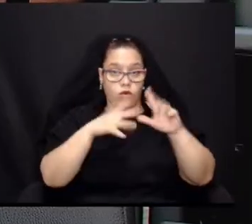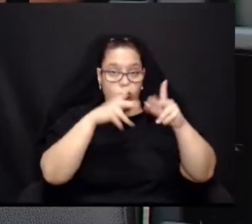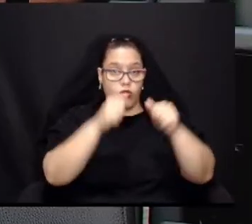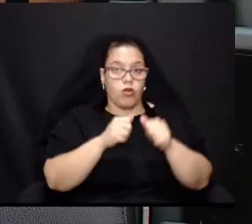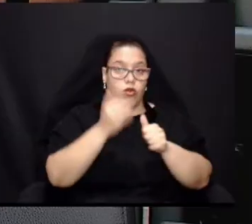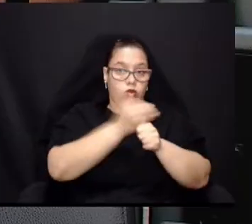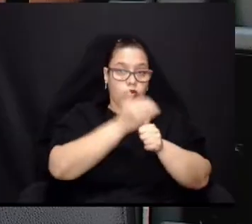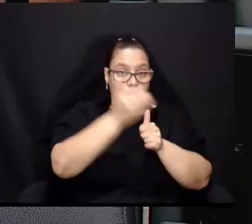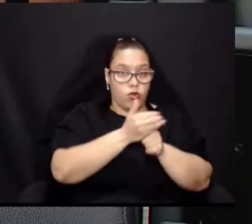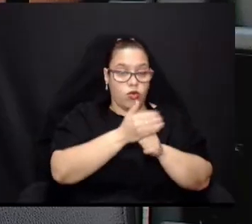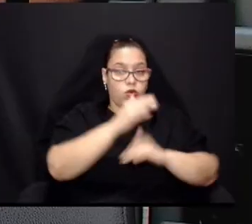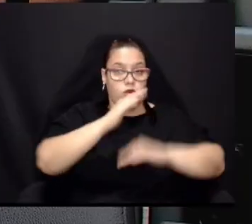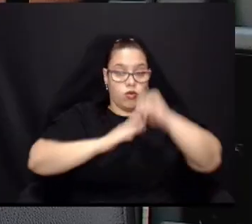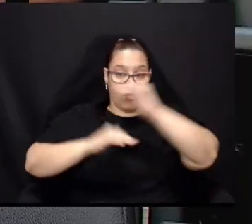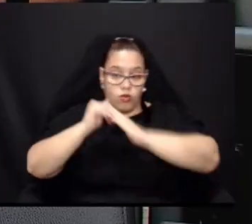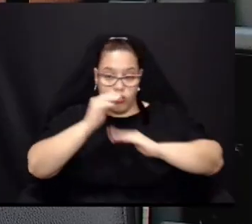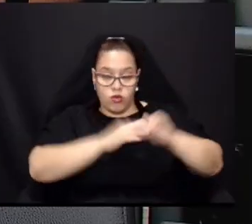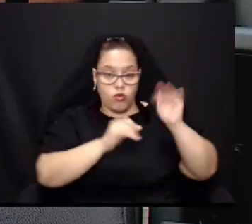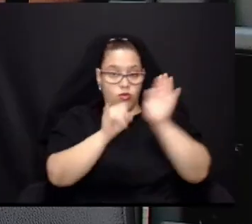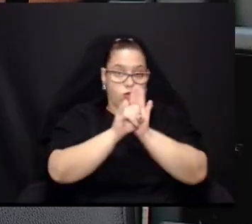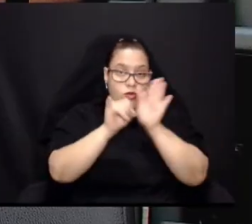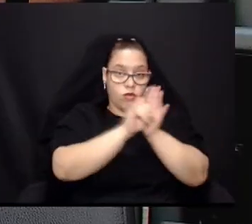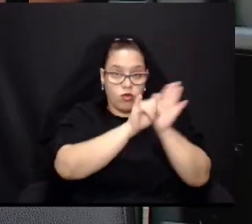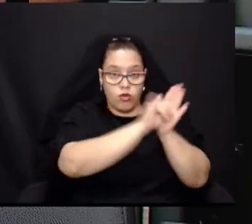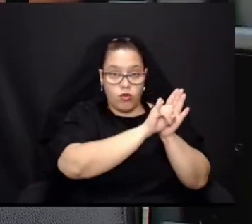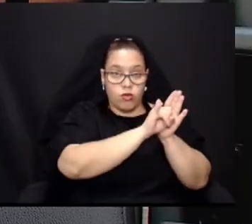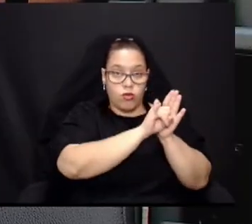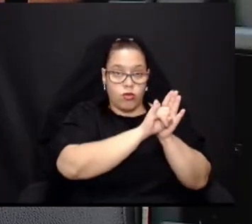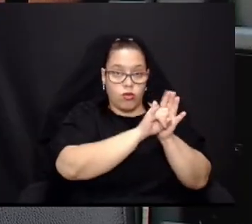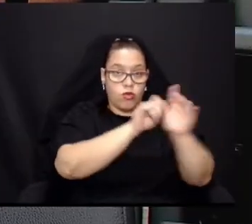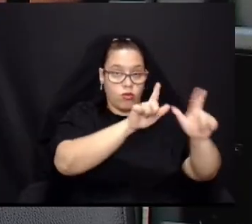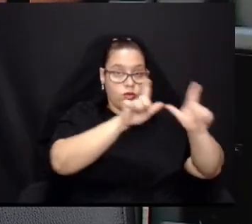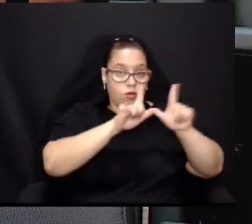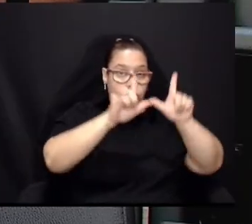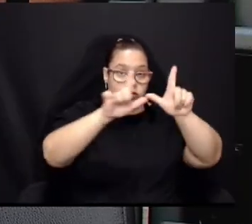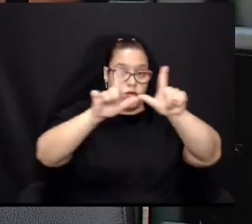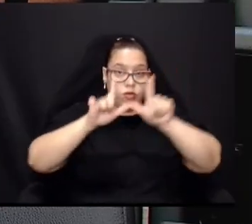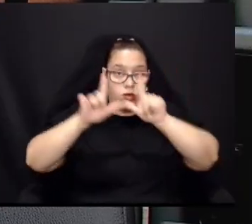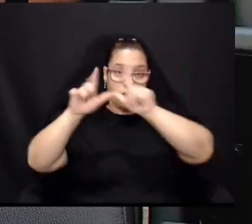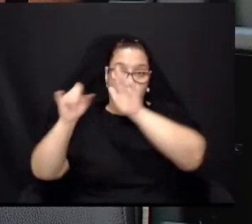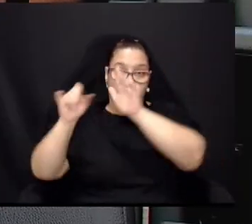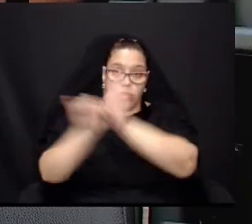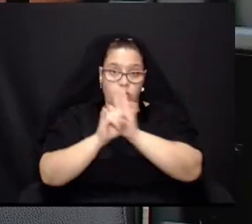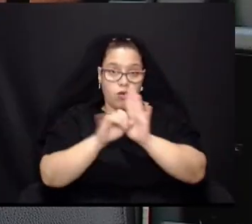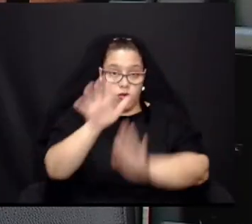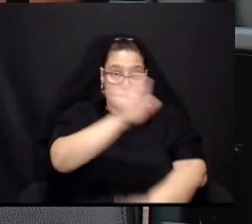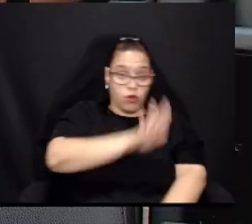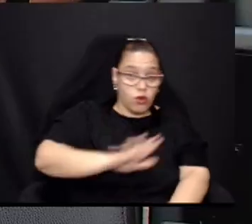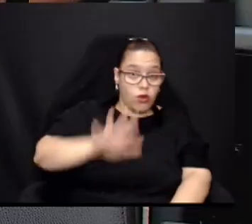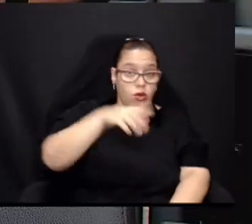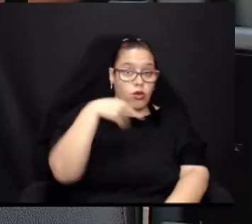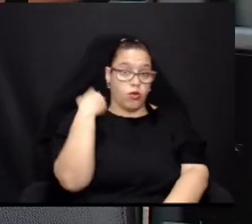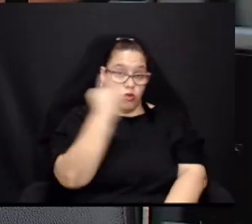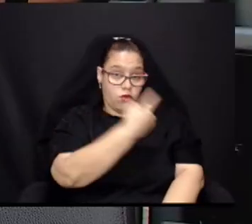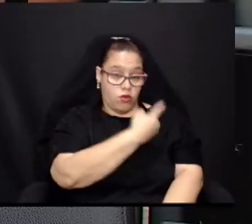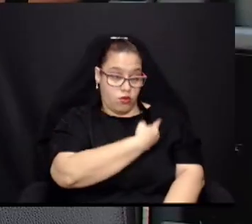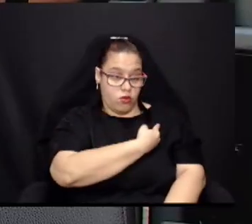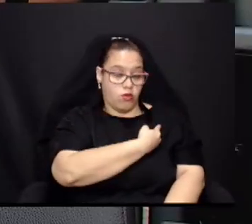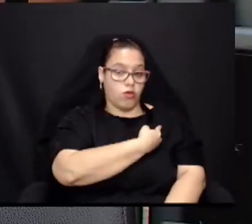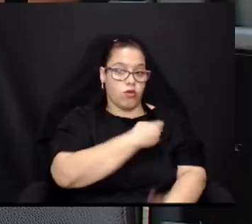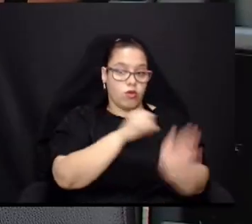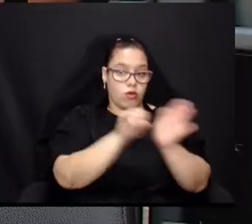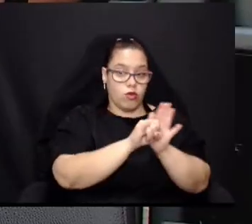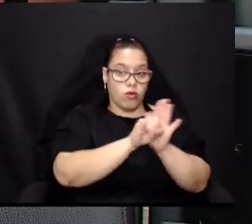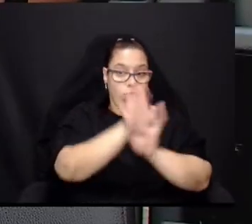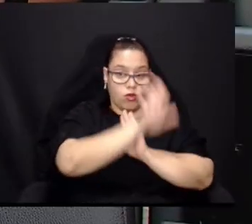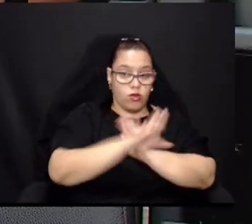setores, identificar com as placas, né, seguindo uma identidade visual desenvolvida por nós também, né, identidade visual desenvolvida por